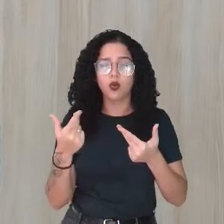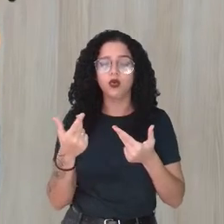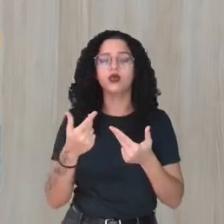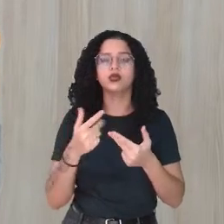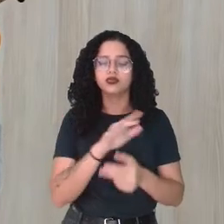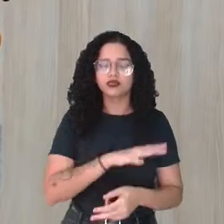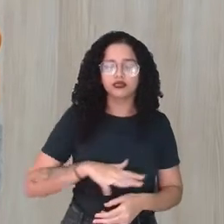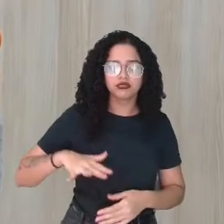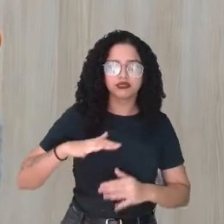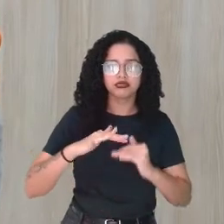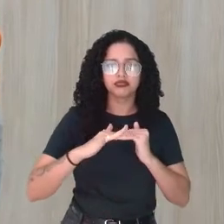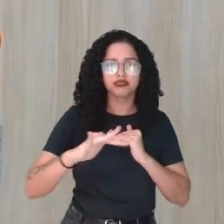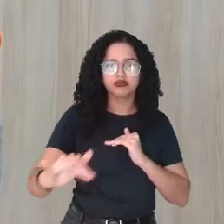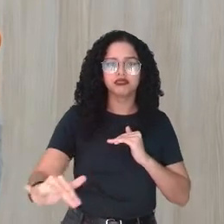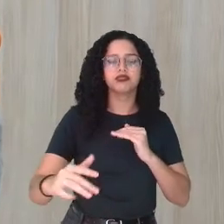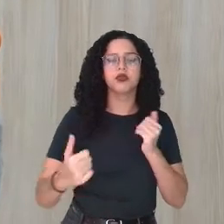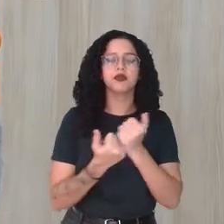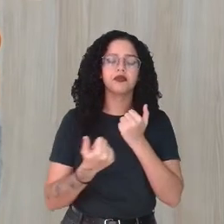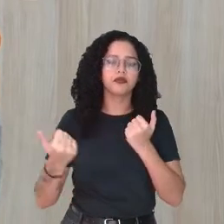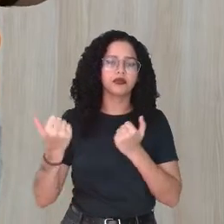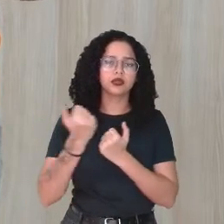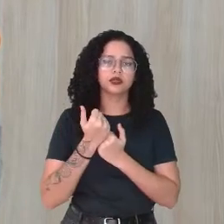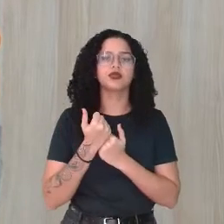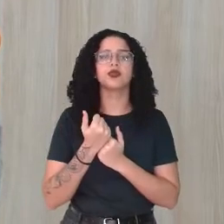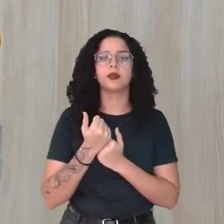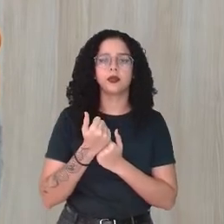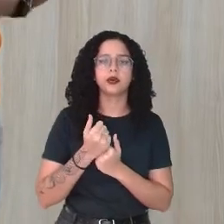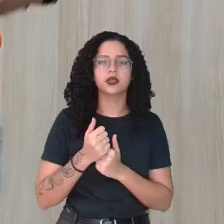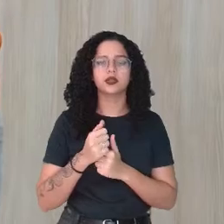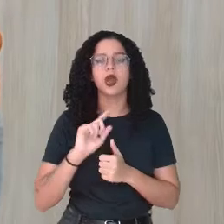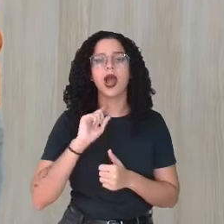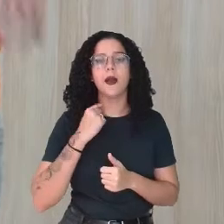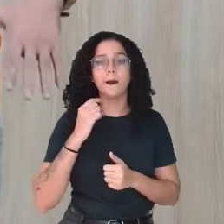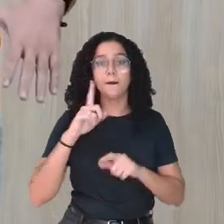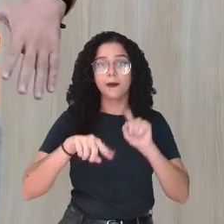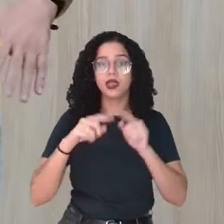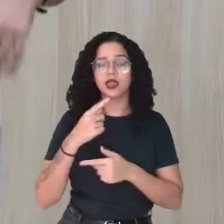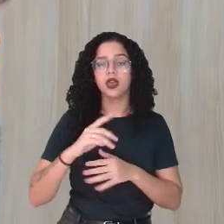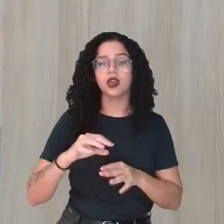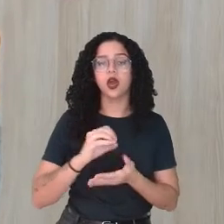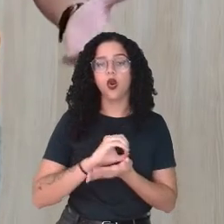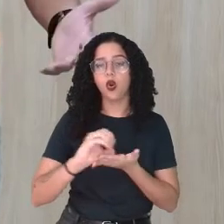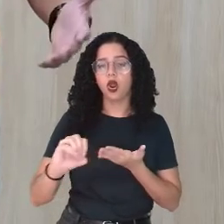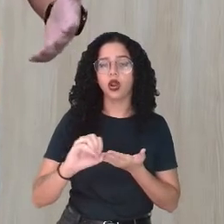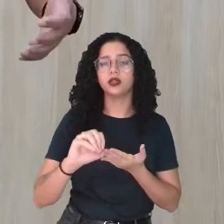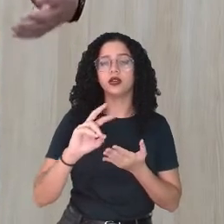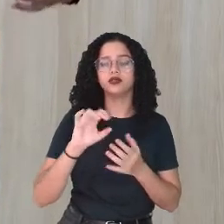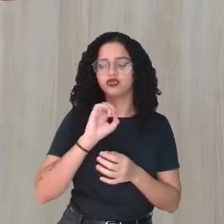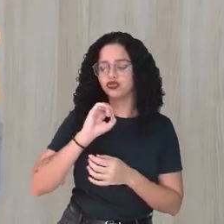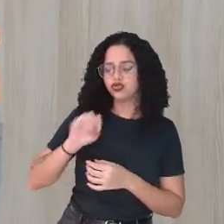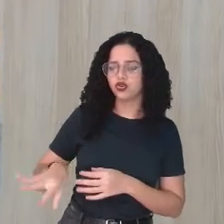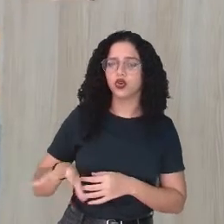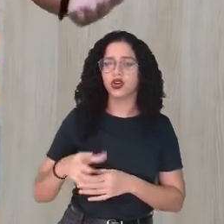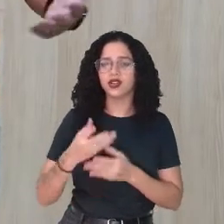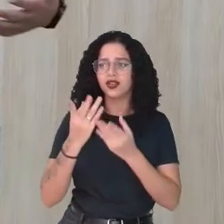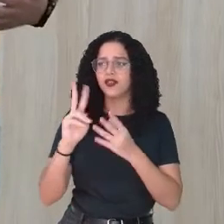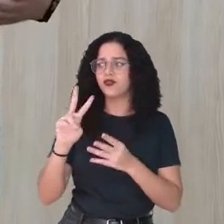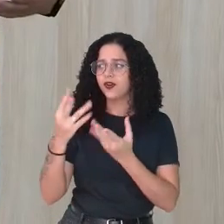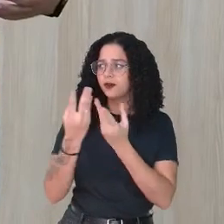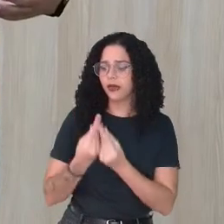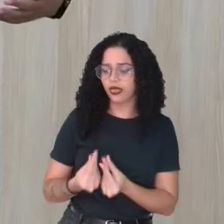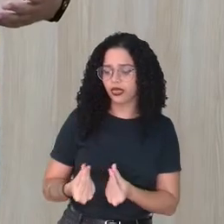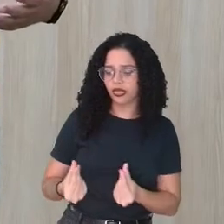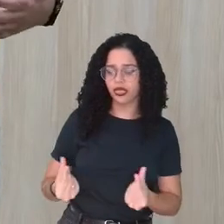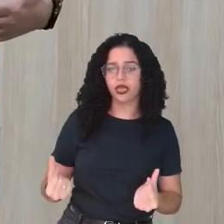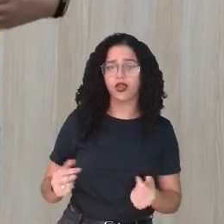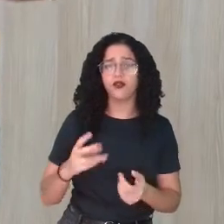ir assumindo, absorvendo essa matéria orgânica que está sendo jogada, vai se decompor e normalmente